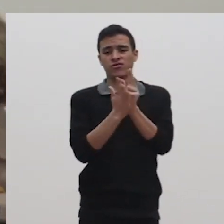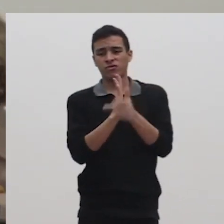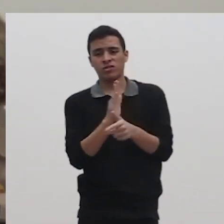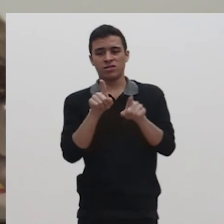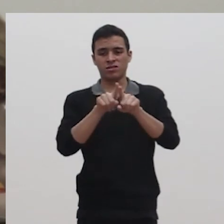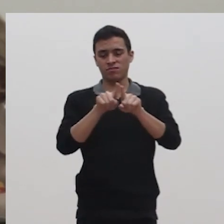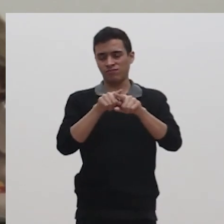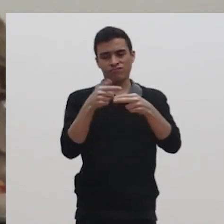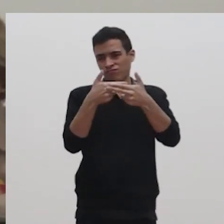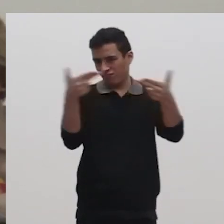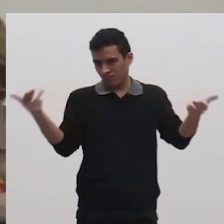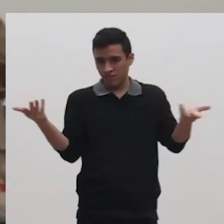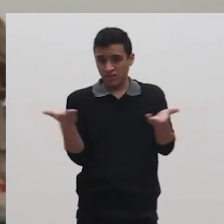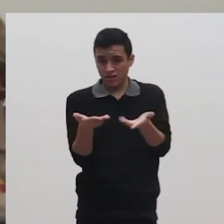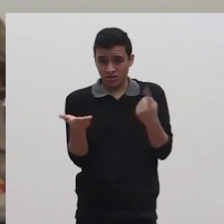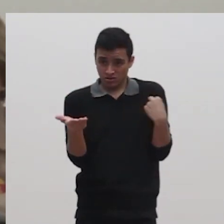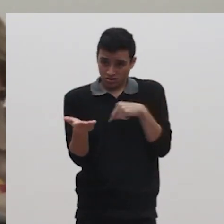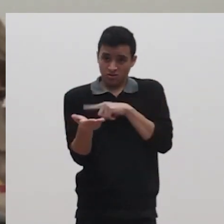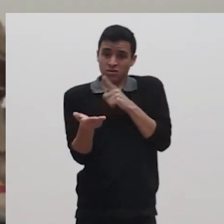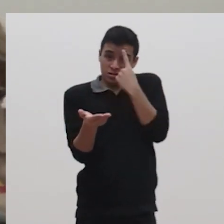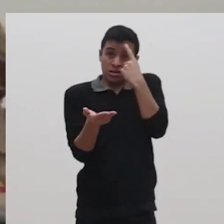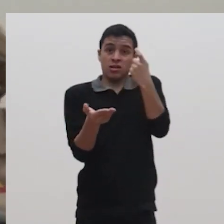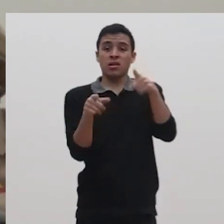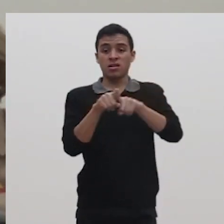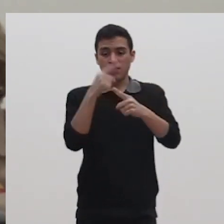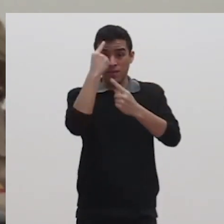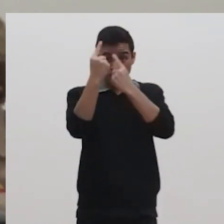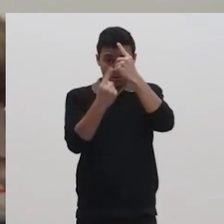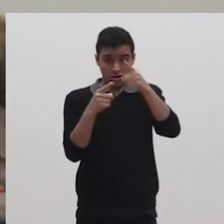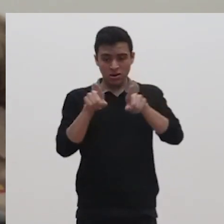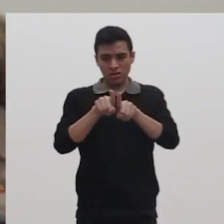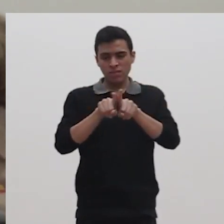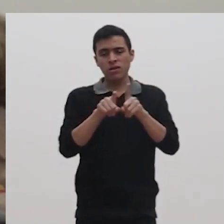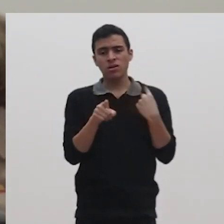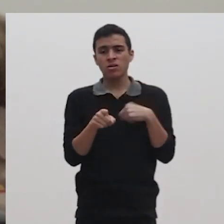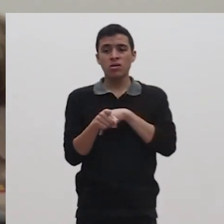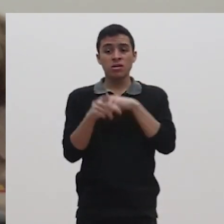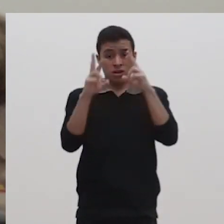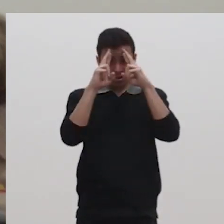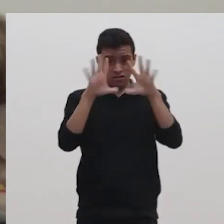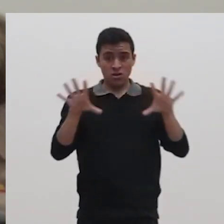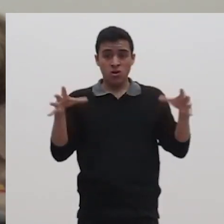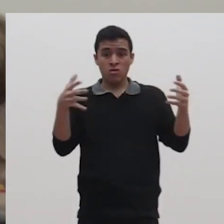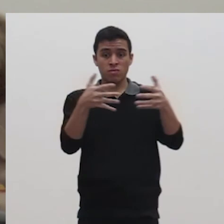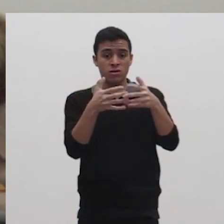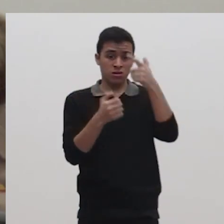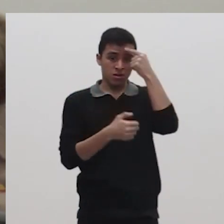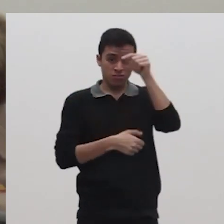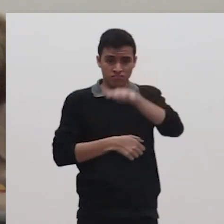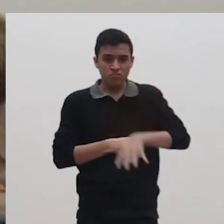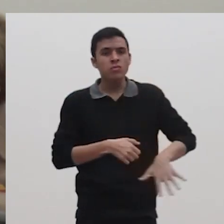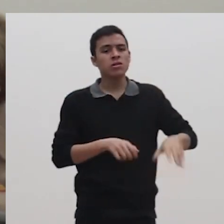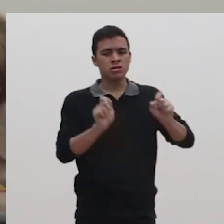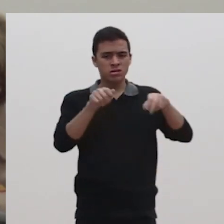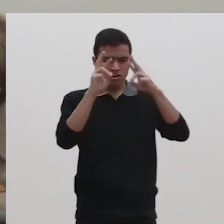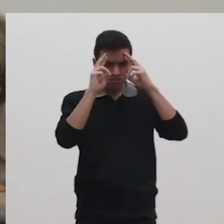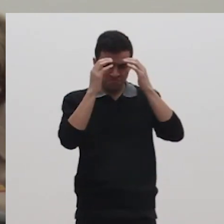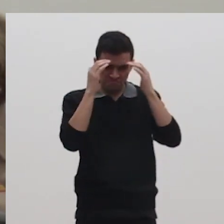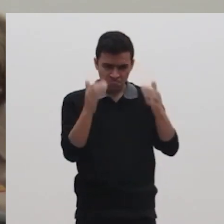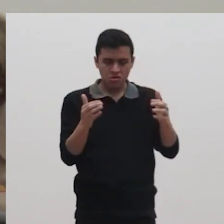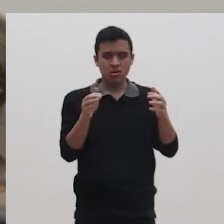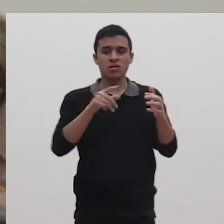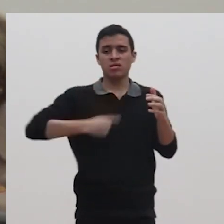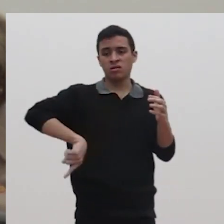coisas também. Quero dizer que nós temos ideias na cabeça também. Nós respeitamos a comunidade universitária tremendamente. Nós temos